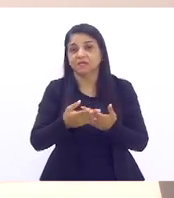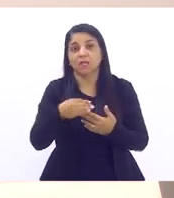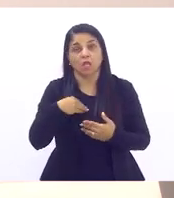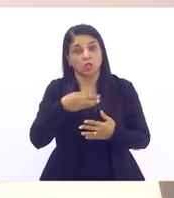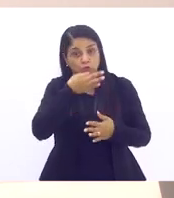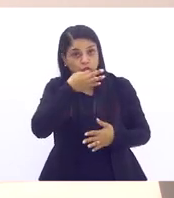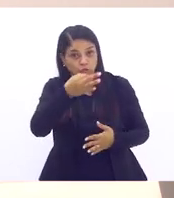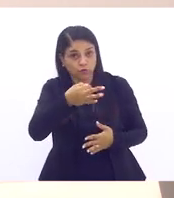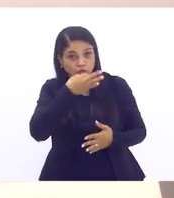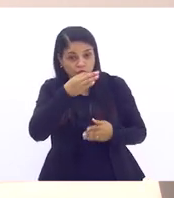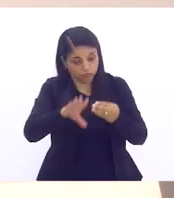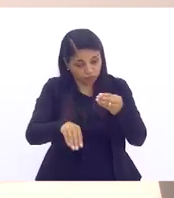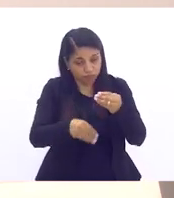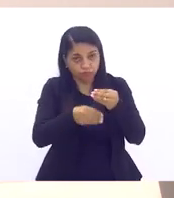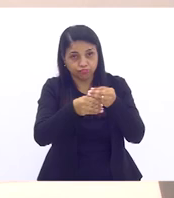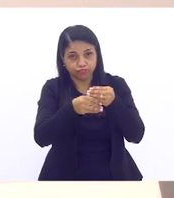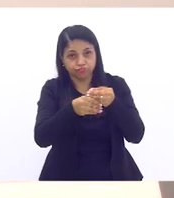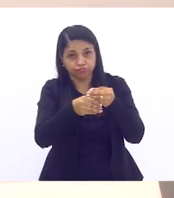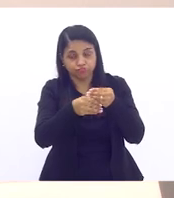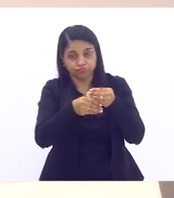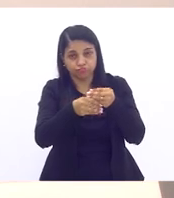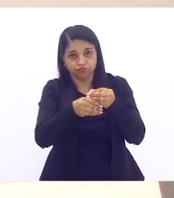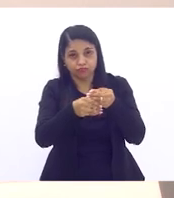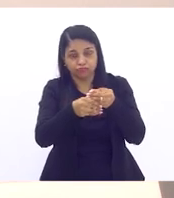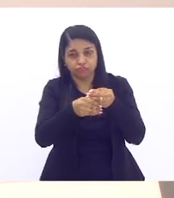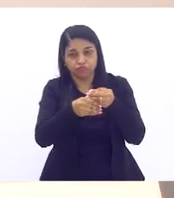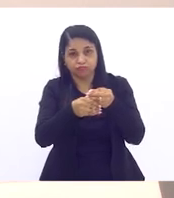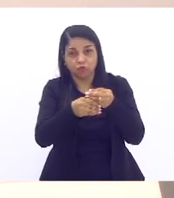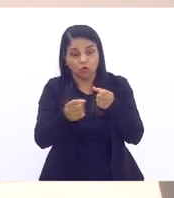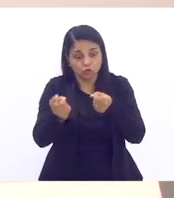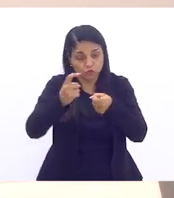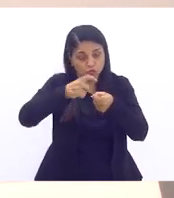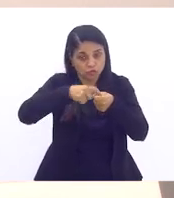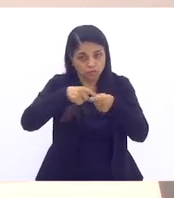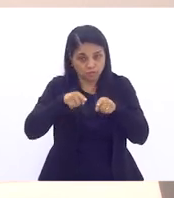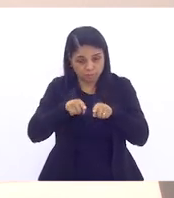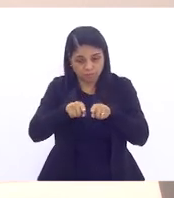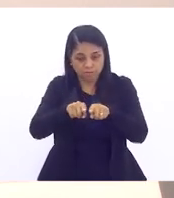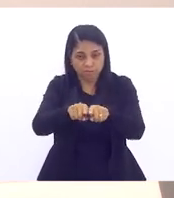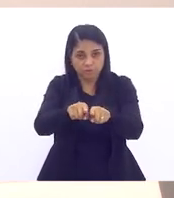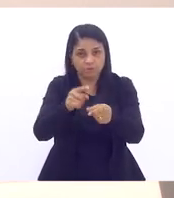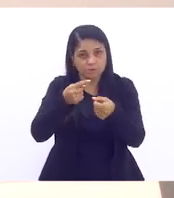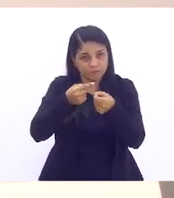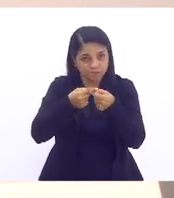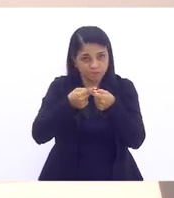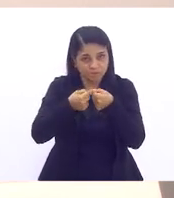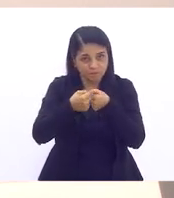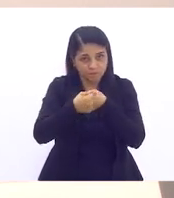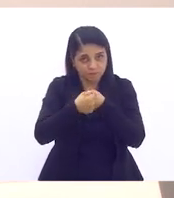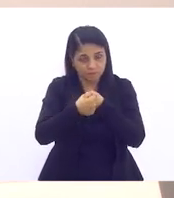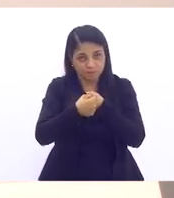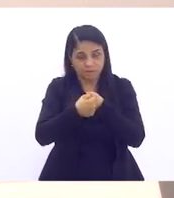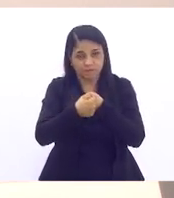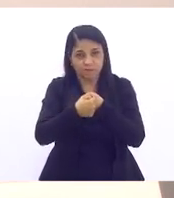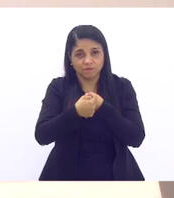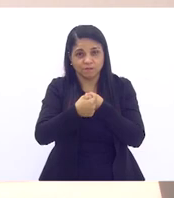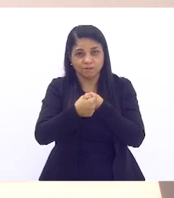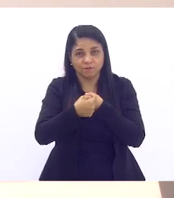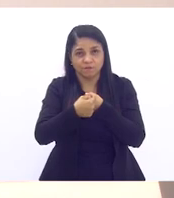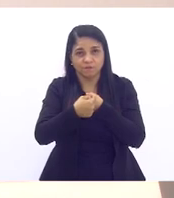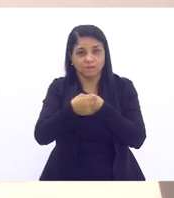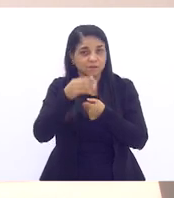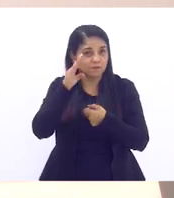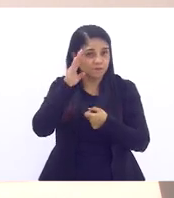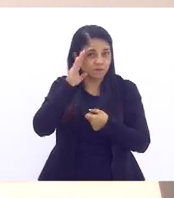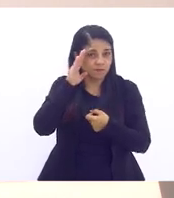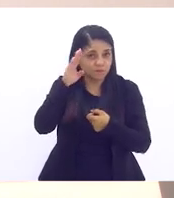a crescer a expressão de que os convênios e parcerias com os municípios tivesse como finalidade